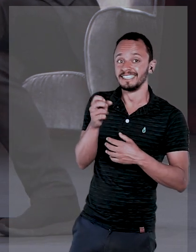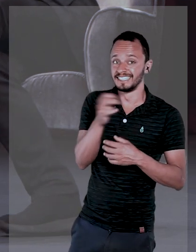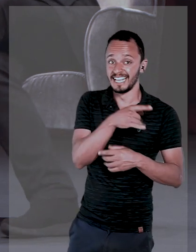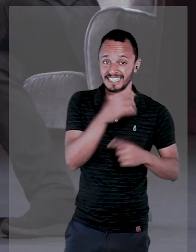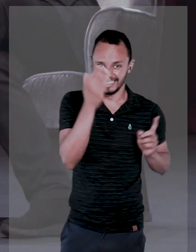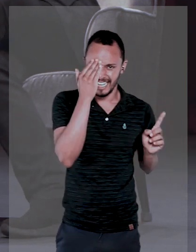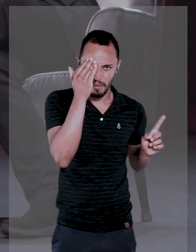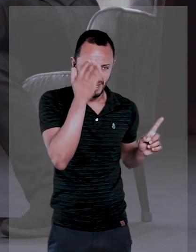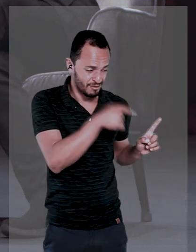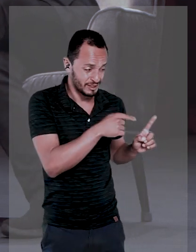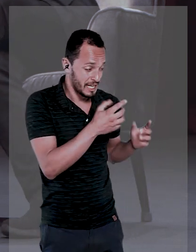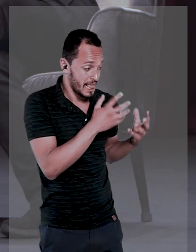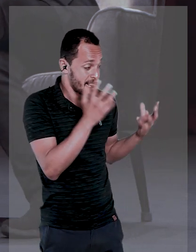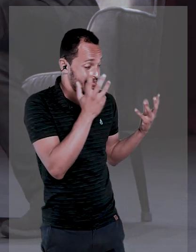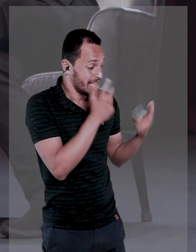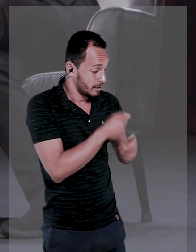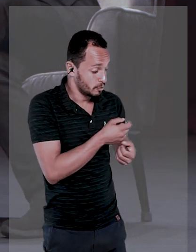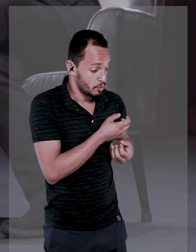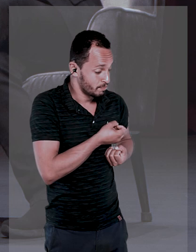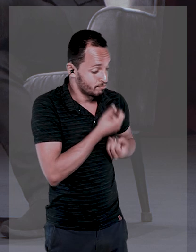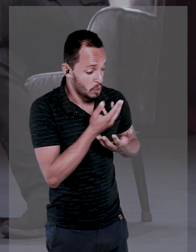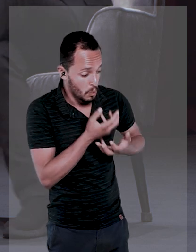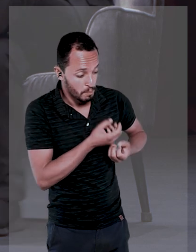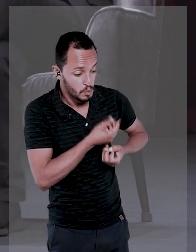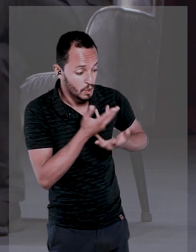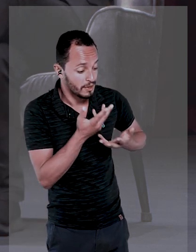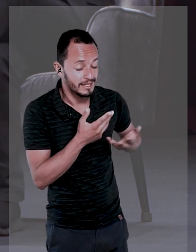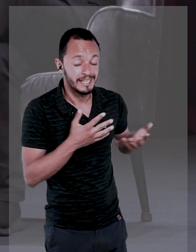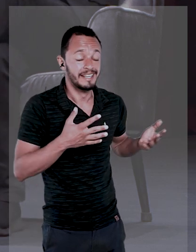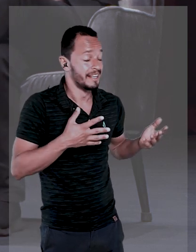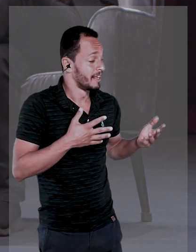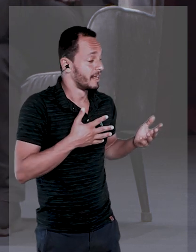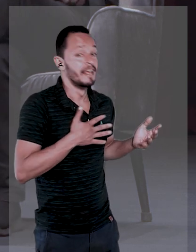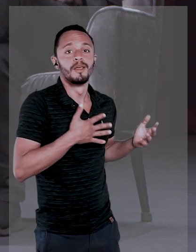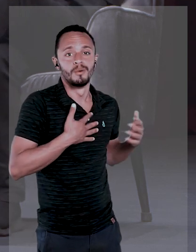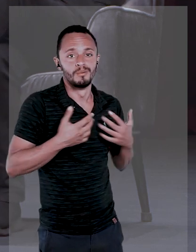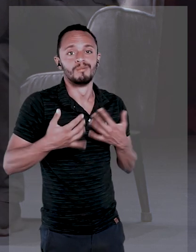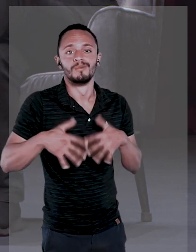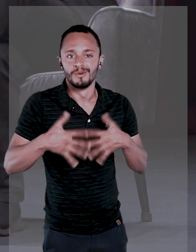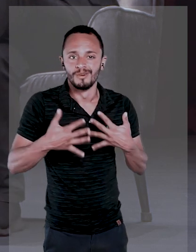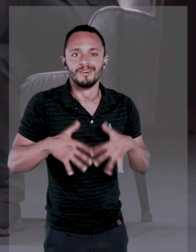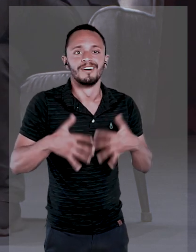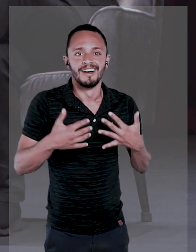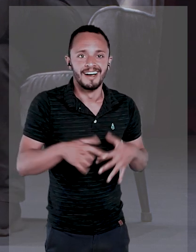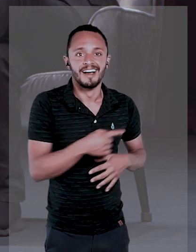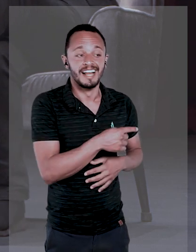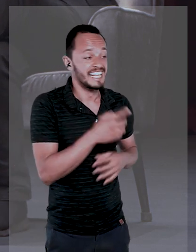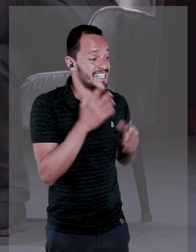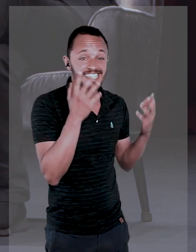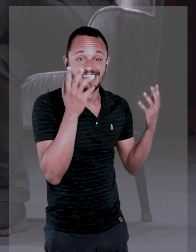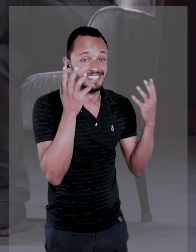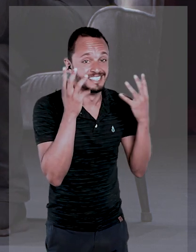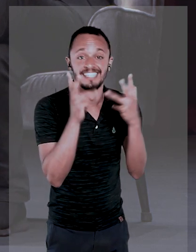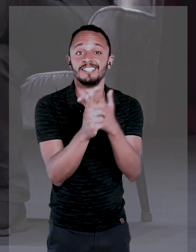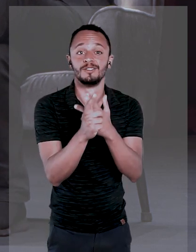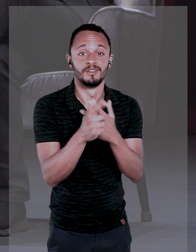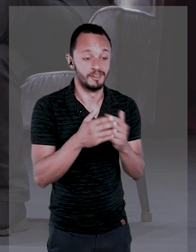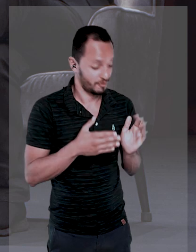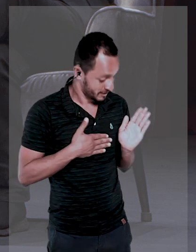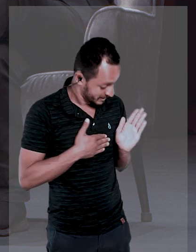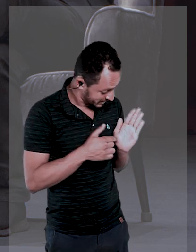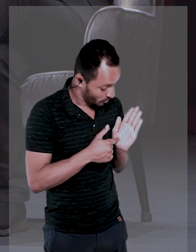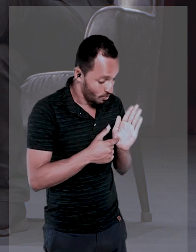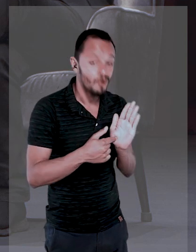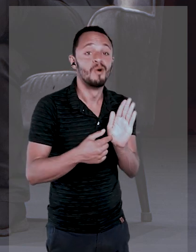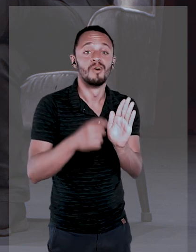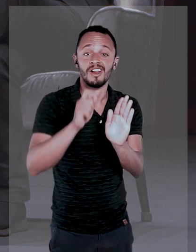ele é capaz de mandar mais coisa bonita. Pois eu sei, mas eu agora já escrevi o livro, agora já não... Enfim, eu já decidi